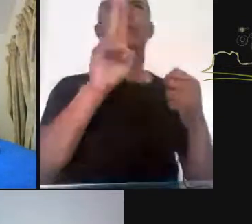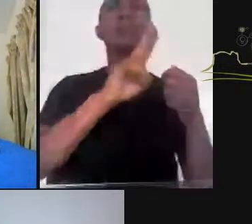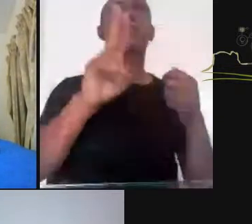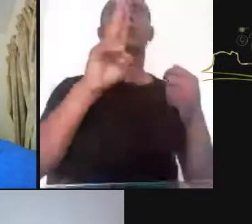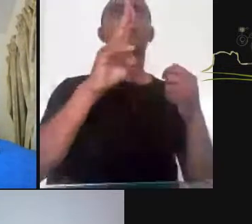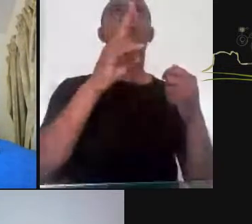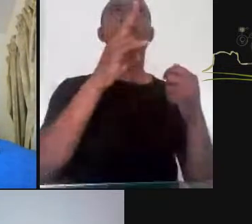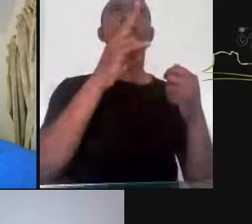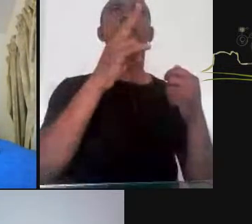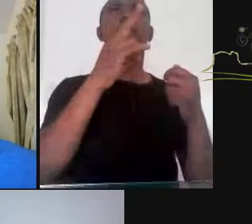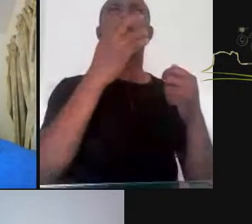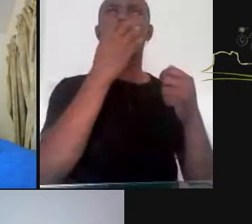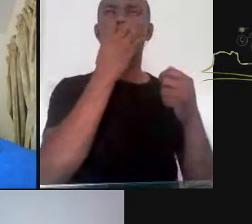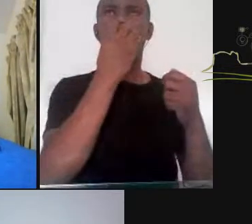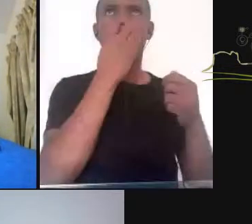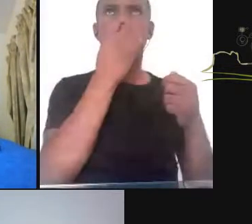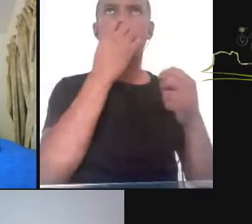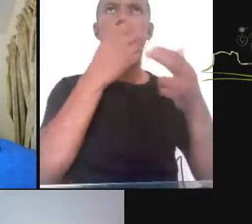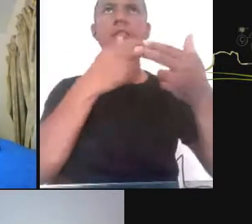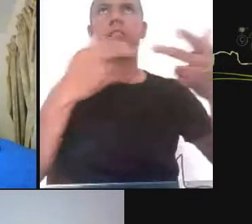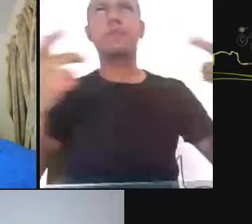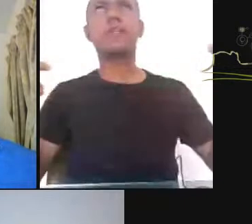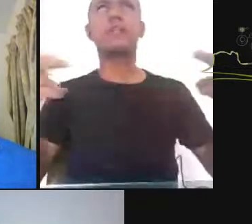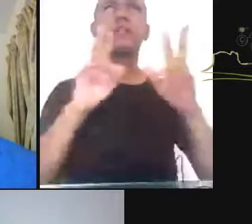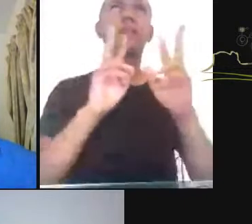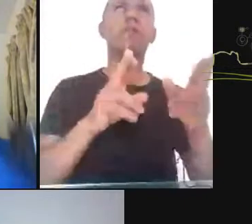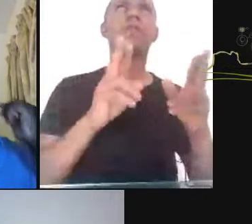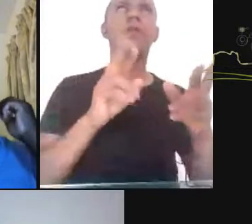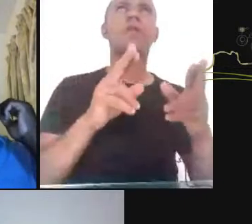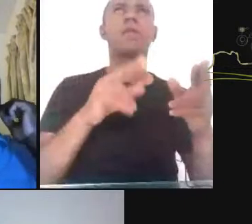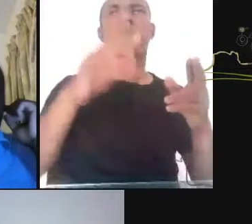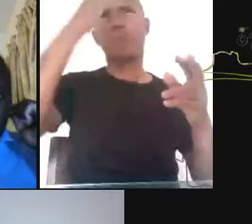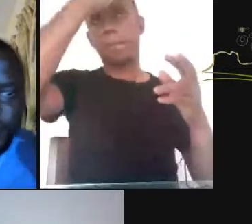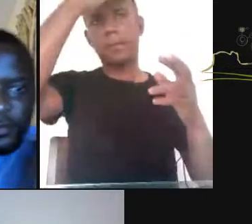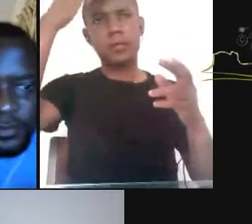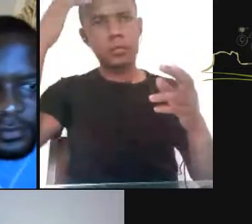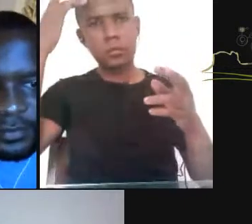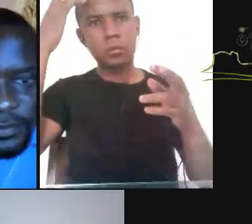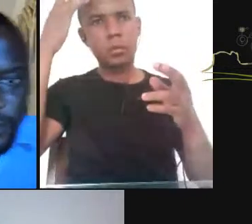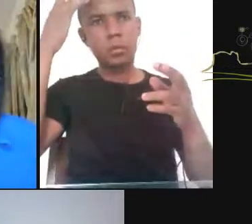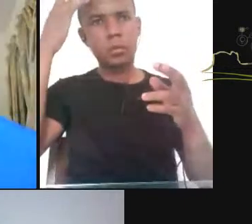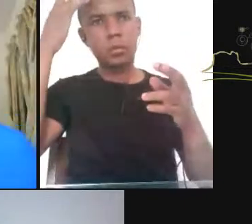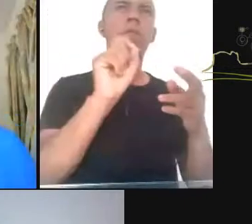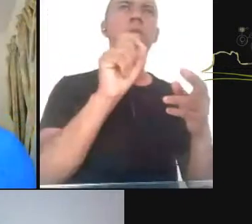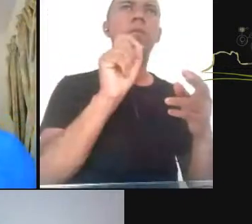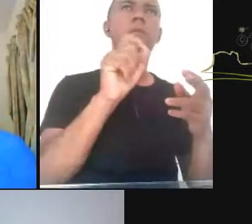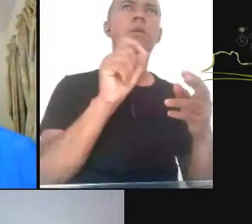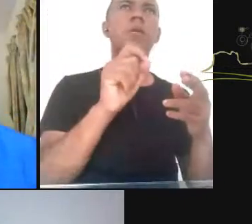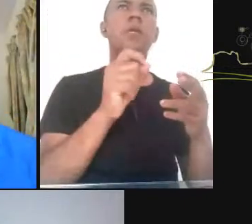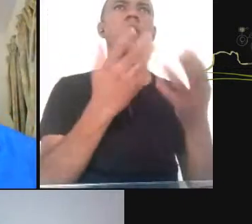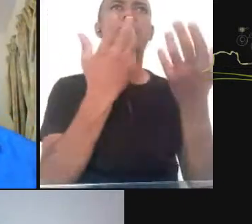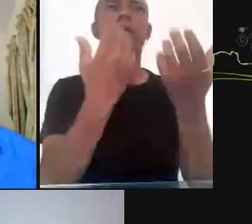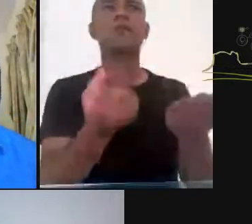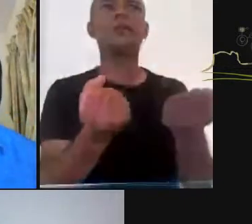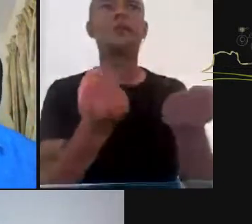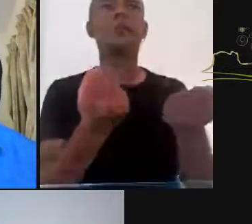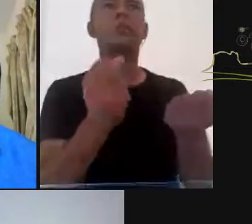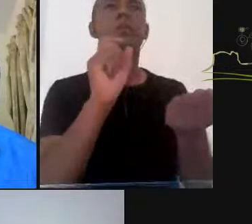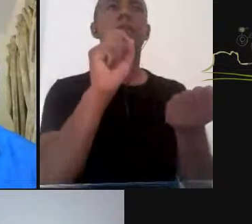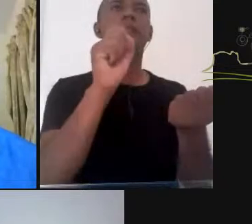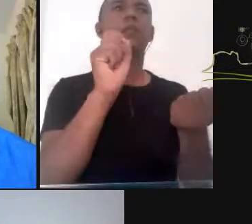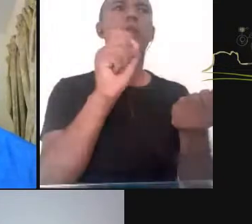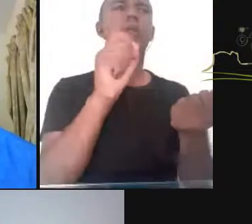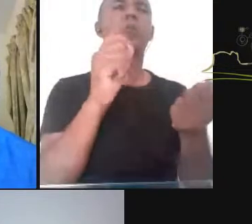próprios humanos. Se for isso o caso, e se concordar comigo, a sua narrativa é de construção ou de